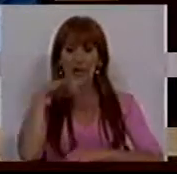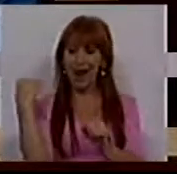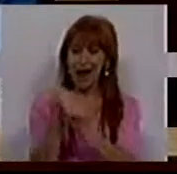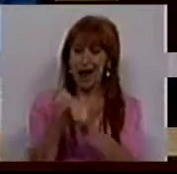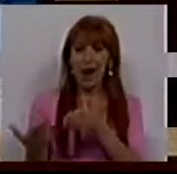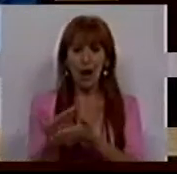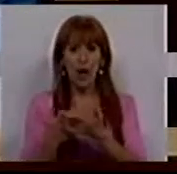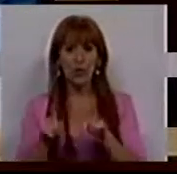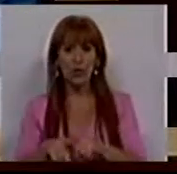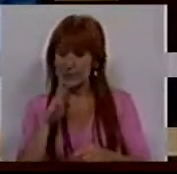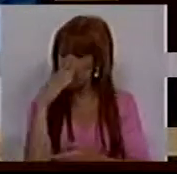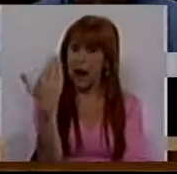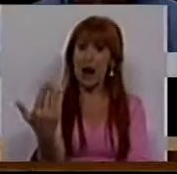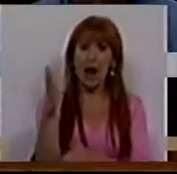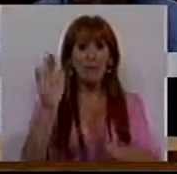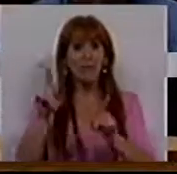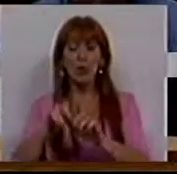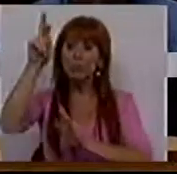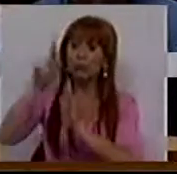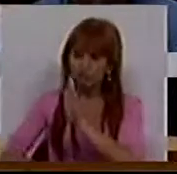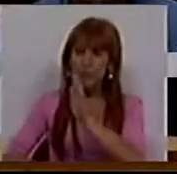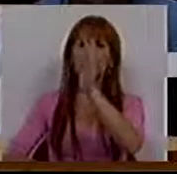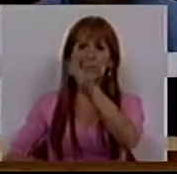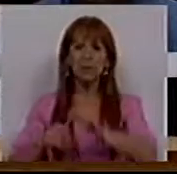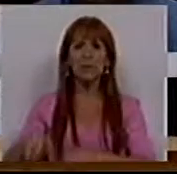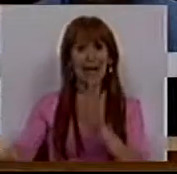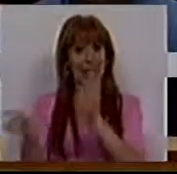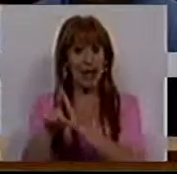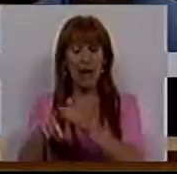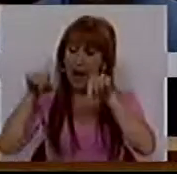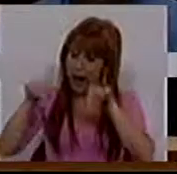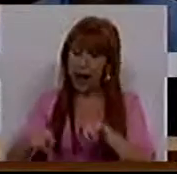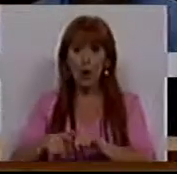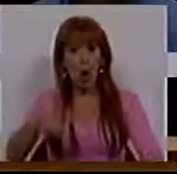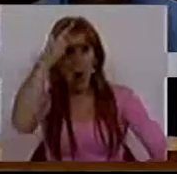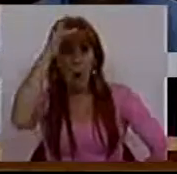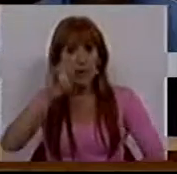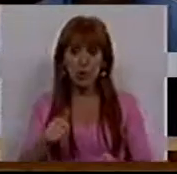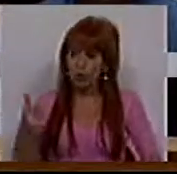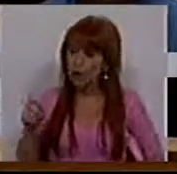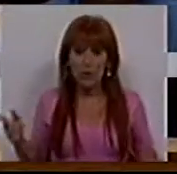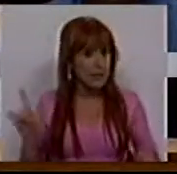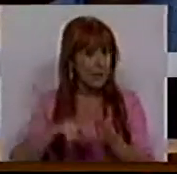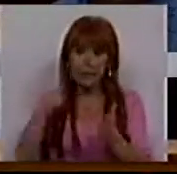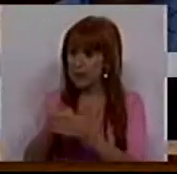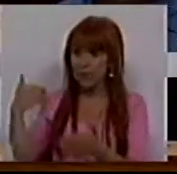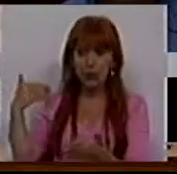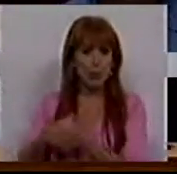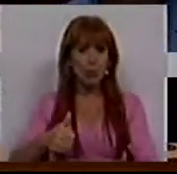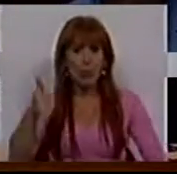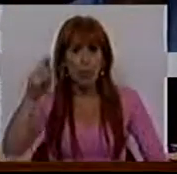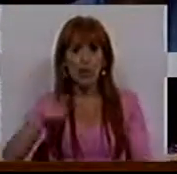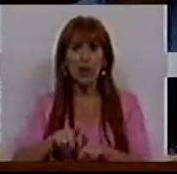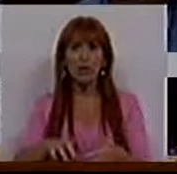atividade económica, se ela existe, ela deve ser regulamentada e legal. Essa é a opinião do Bloco de Esquerda, sempre foi. O Bloco de Esquerda não